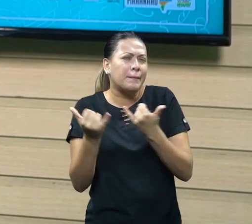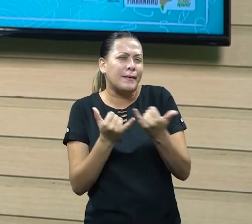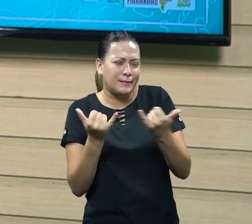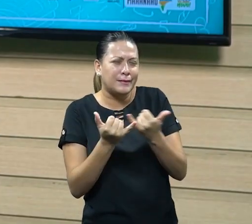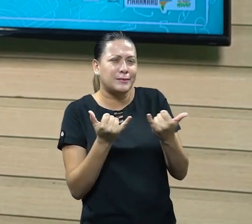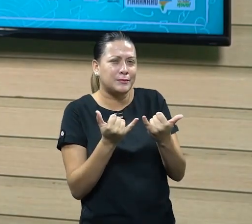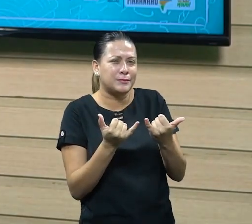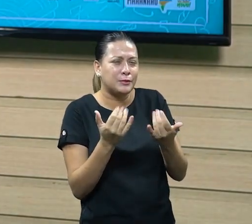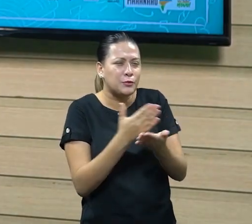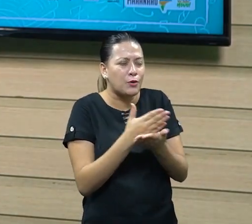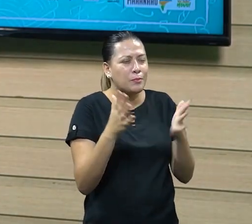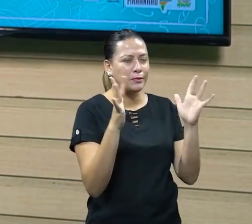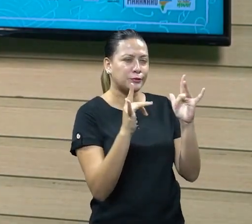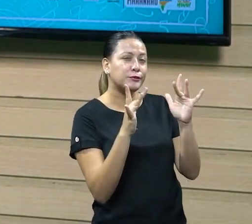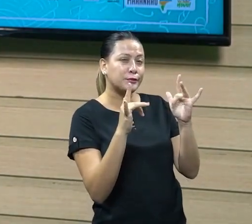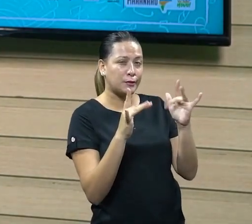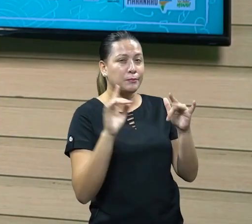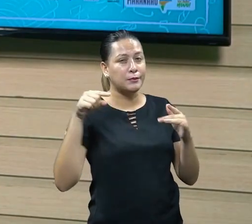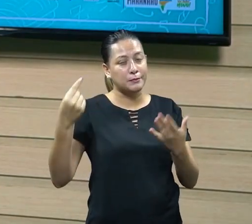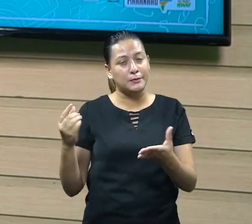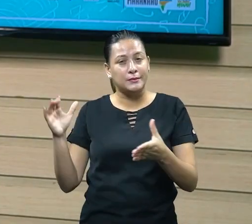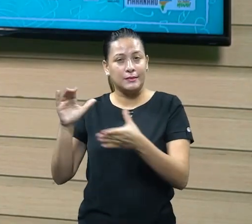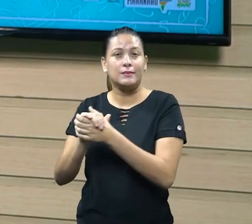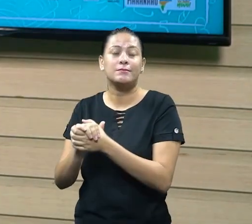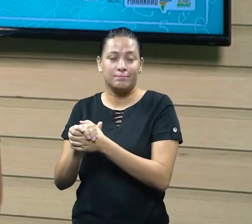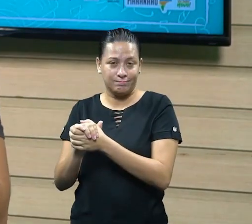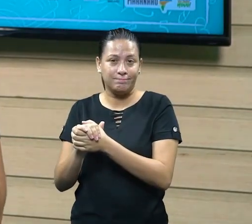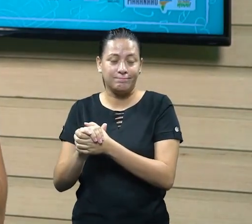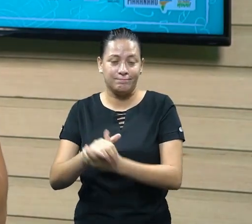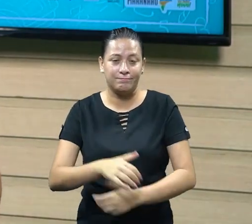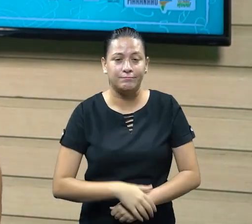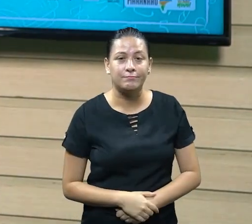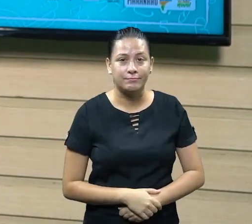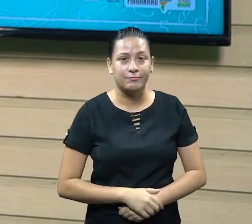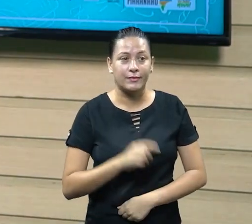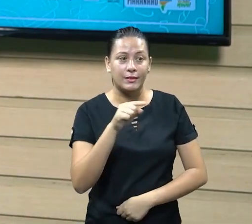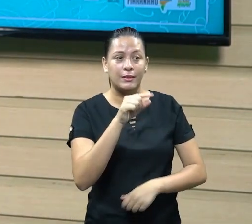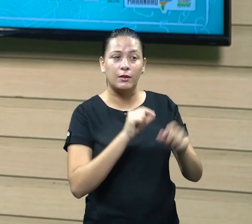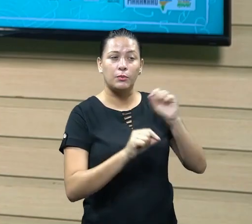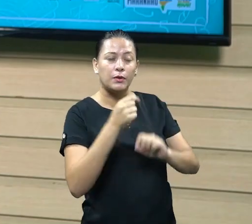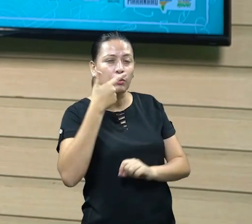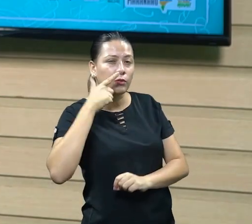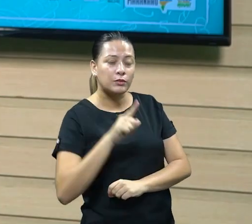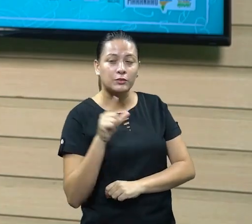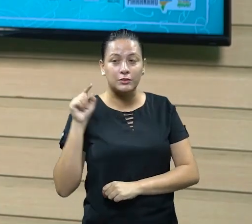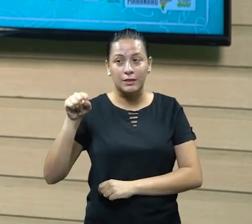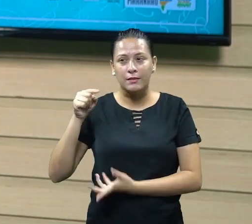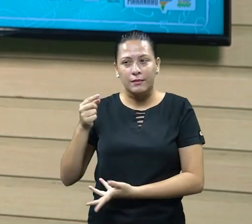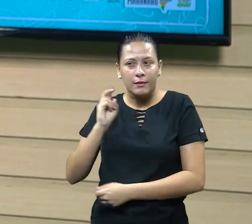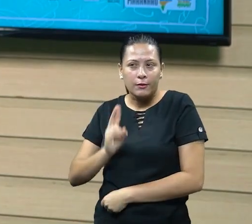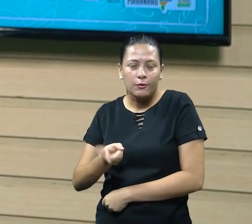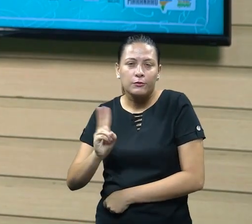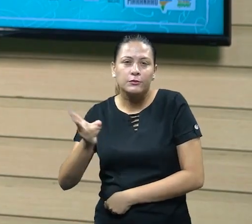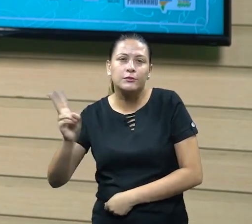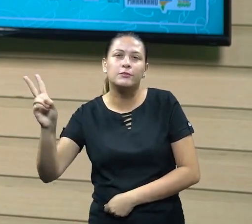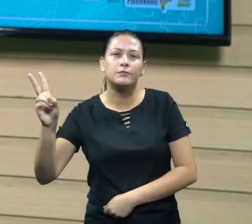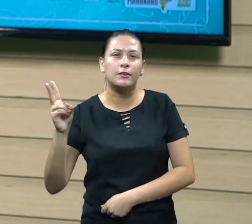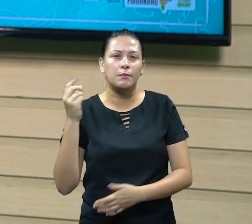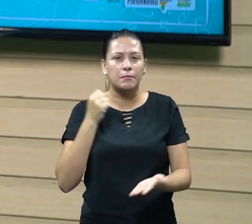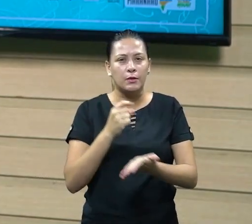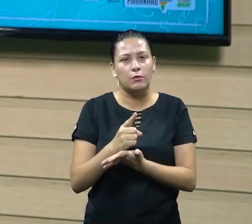O início de namoro é a conquista, o casamento é a fidelização. O que é a fidelização desse cliente? Fazer com que ele compre hoje,